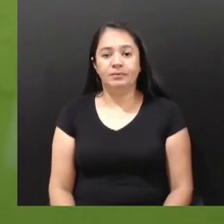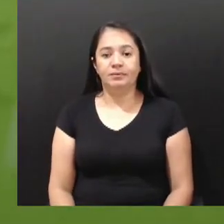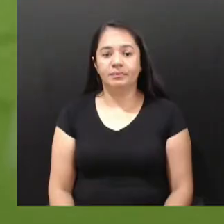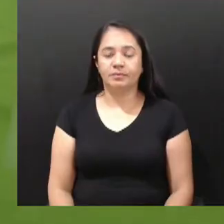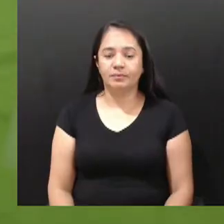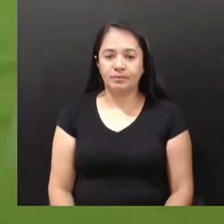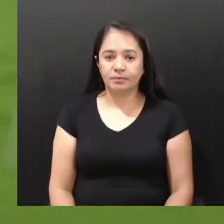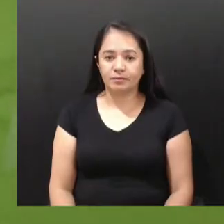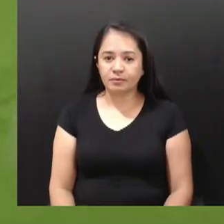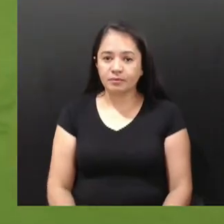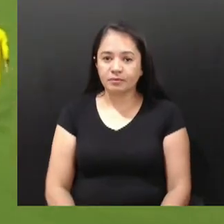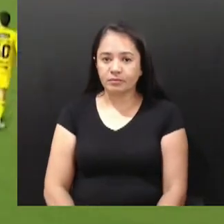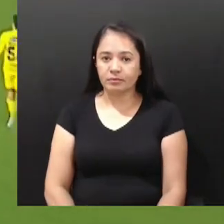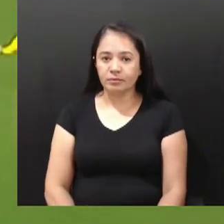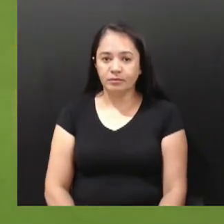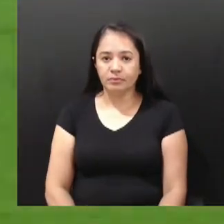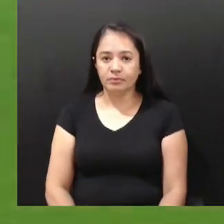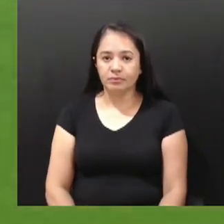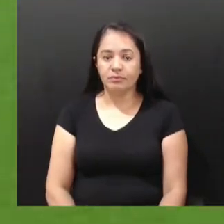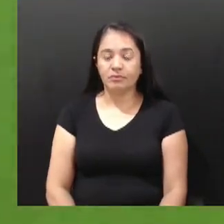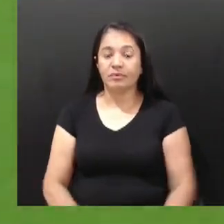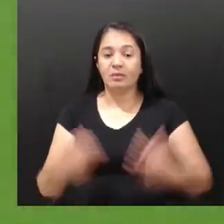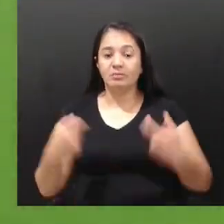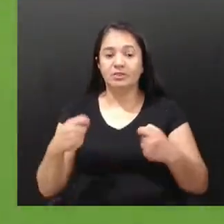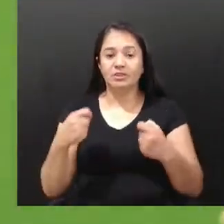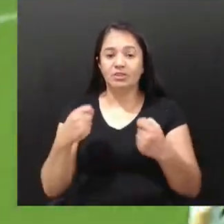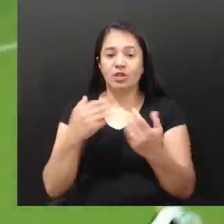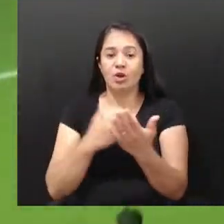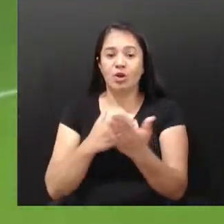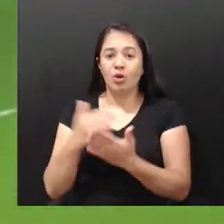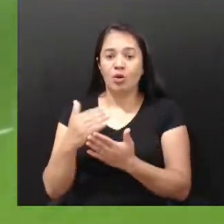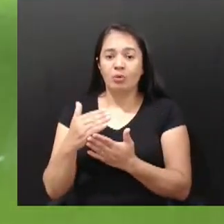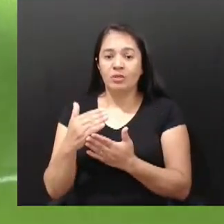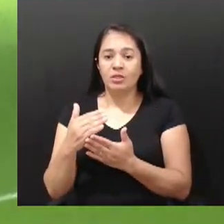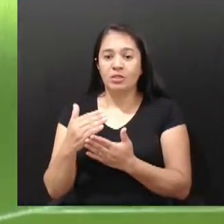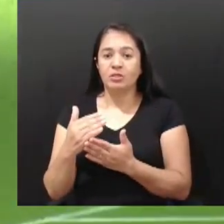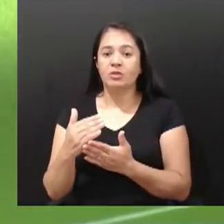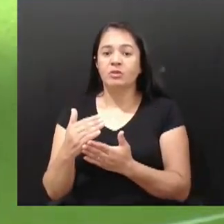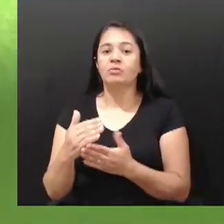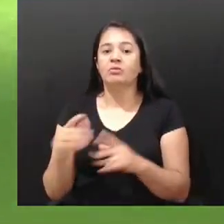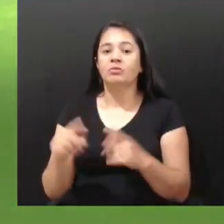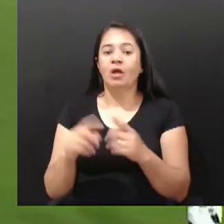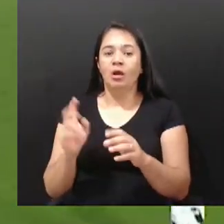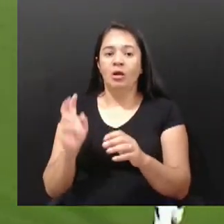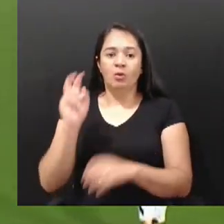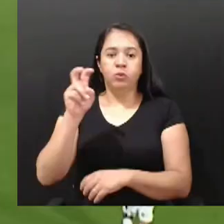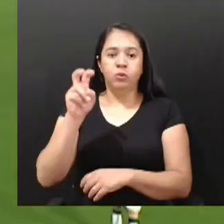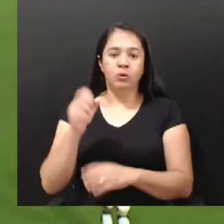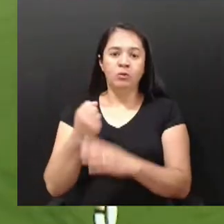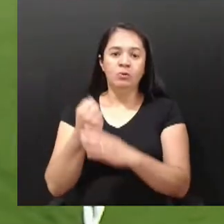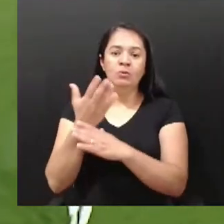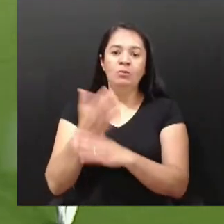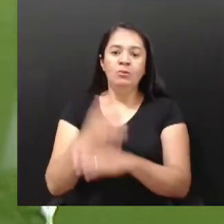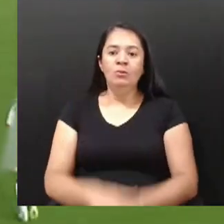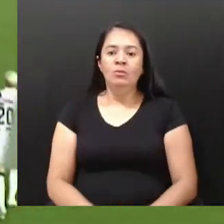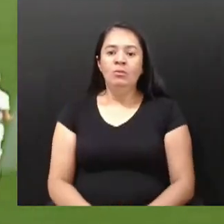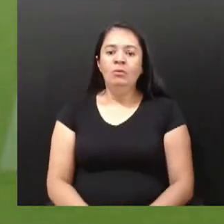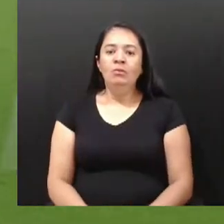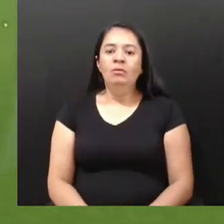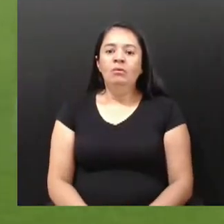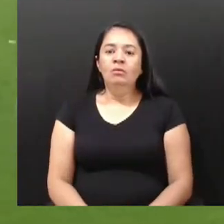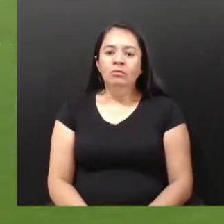Precisando da vitória, o Brusque começou em cima e Olávio de cabeça mandou para fora. A Ponte respondeu